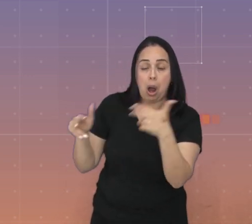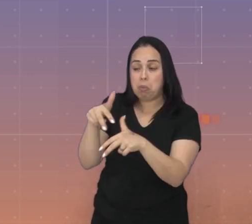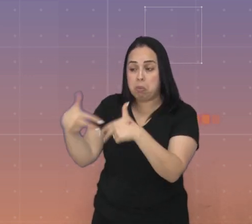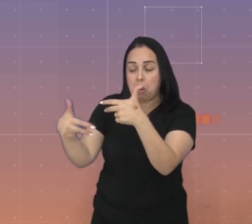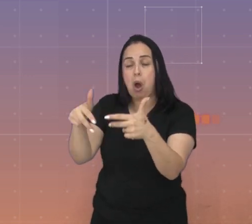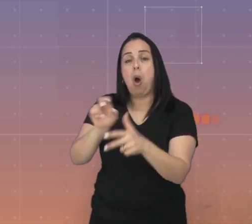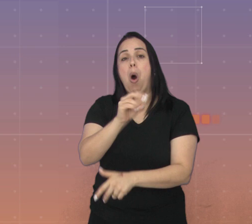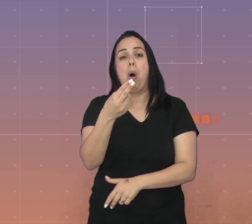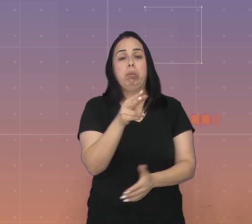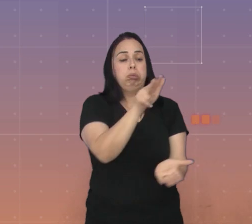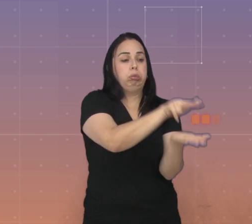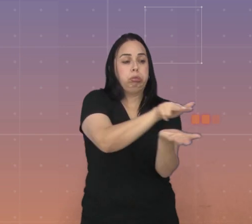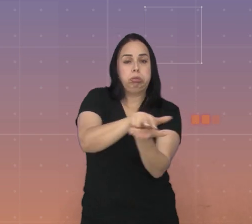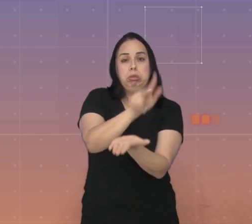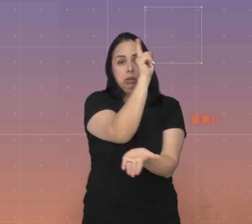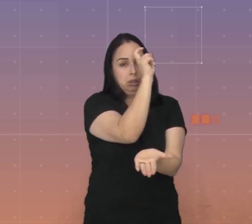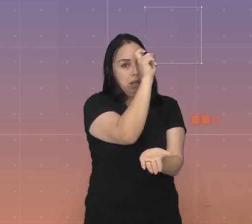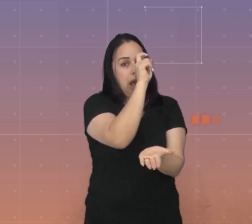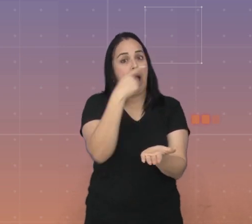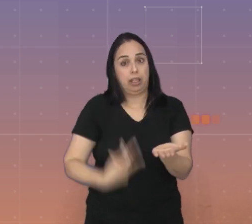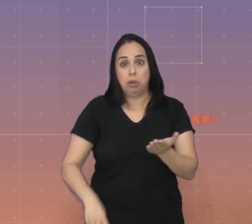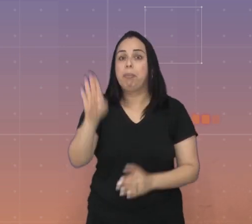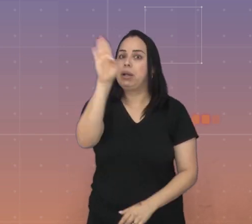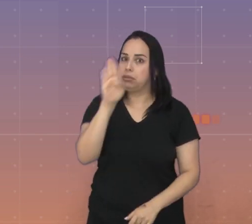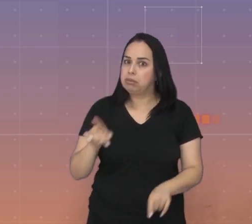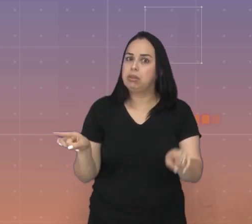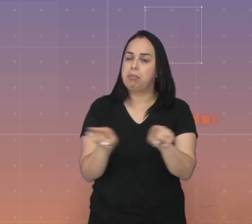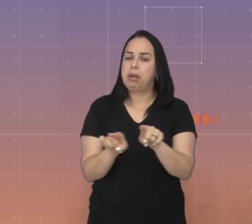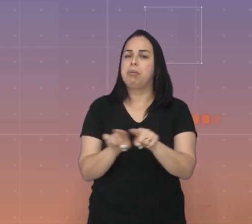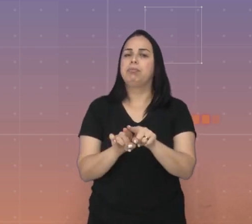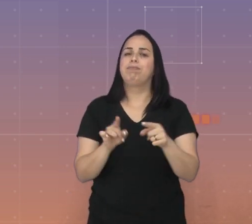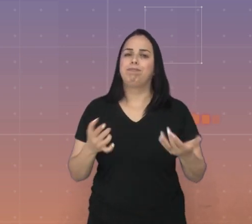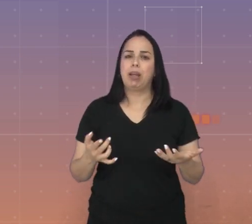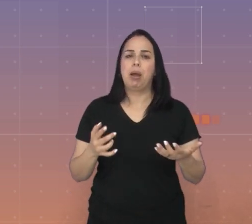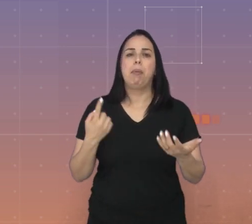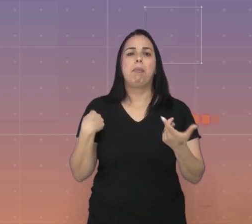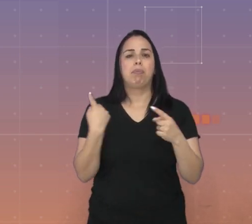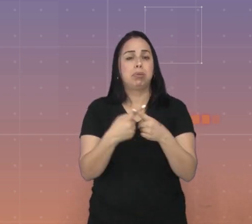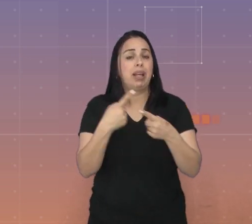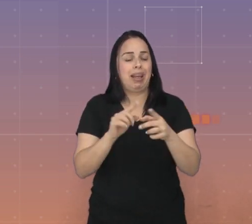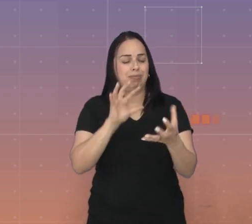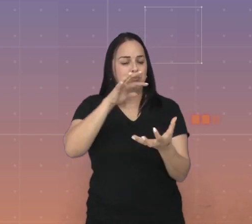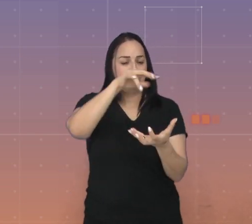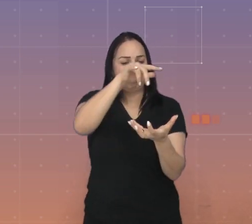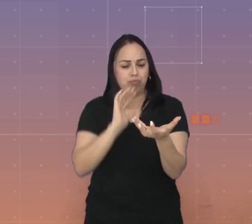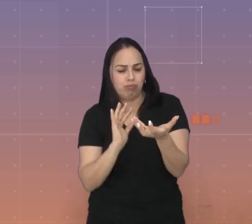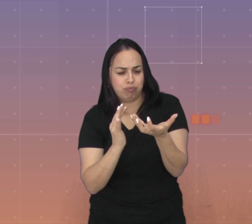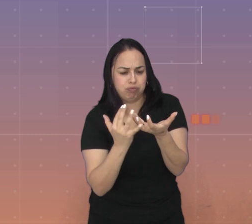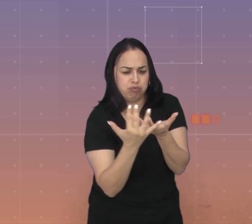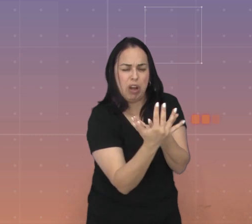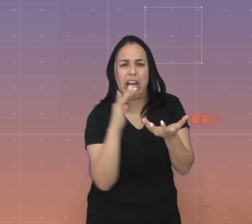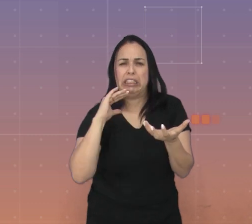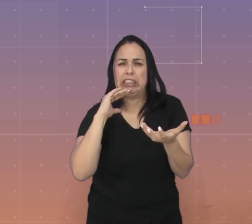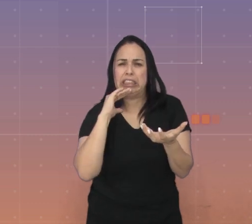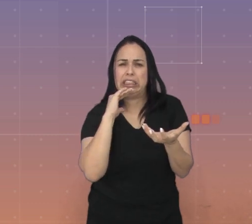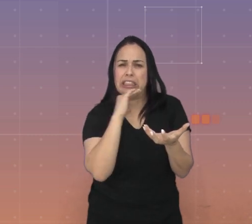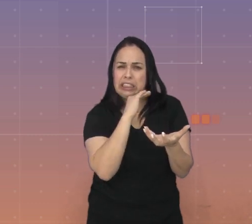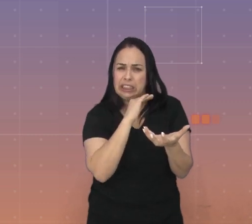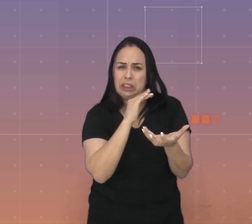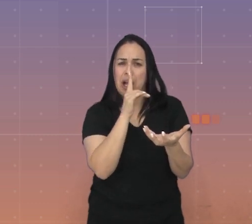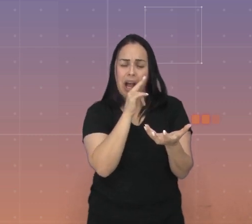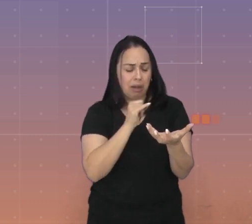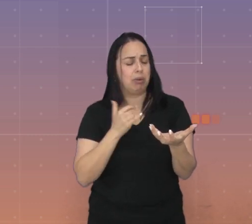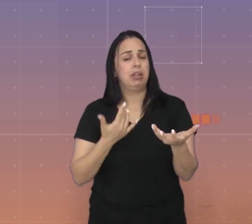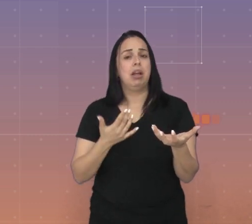vida e sofrer internações, e aqui no Brasil também. Um dos motivos estaria no El Niño. No segundo